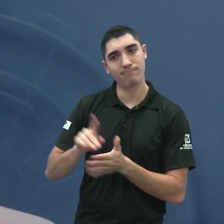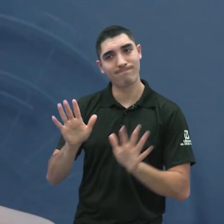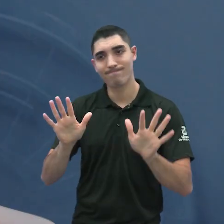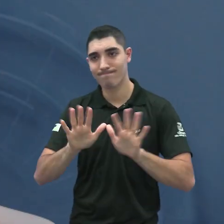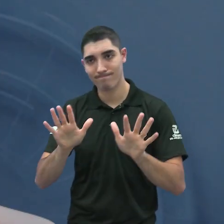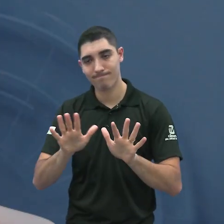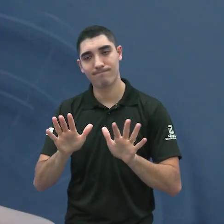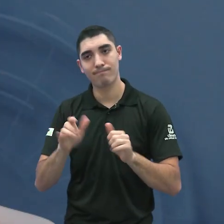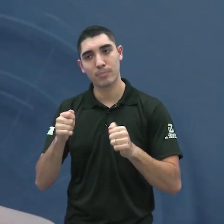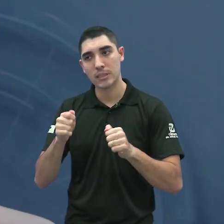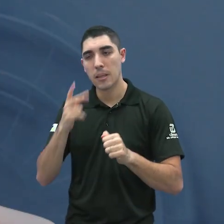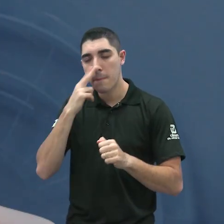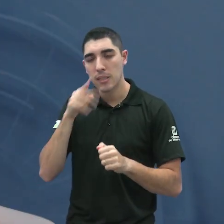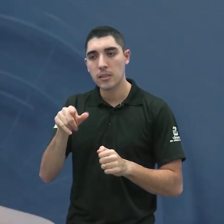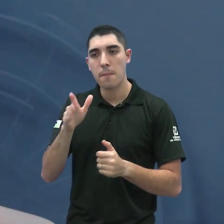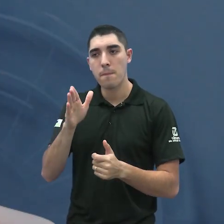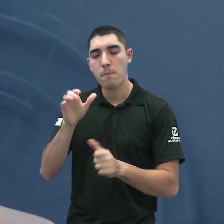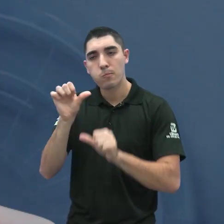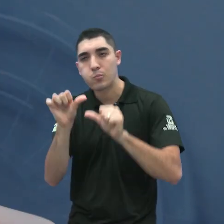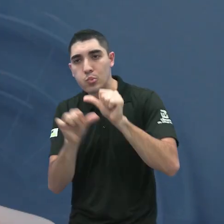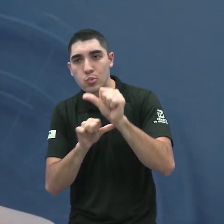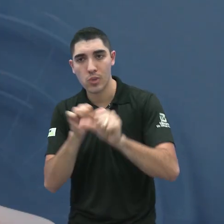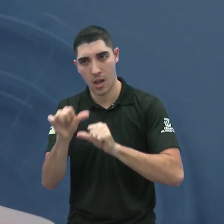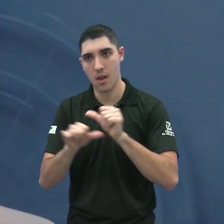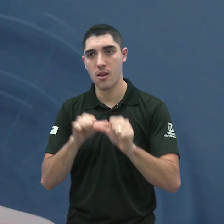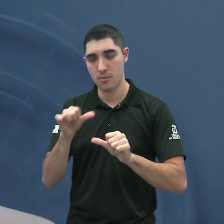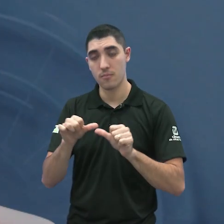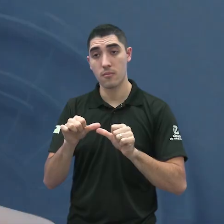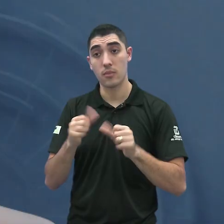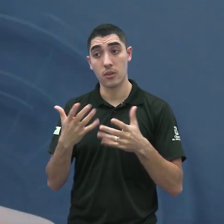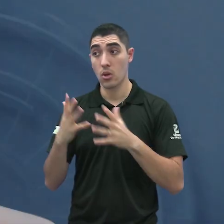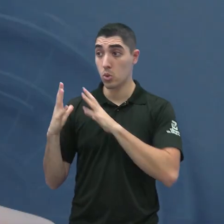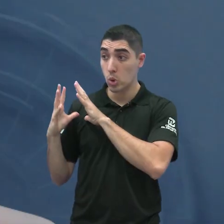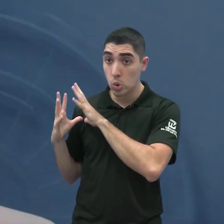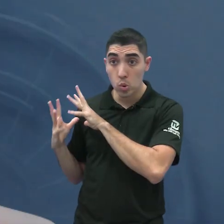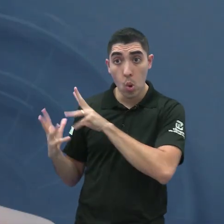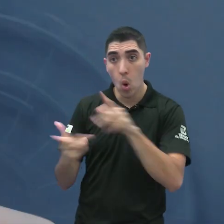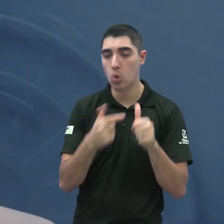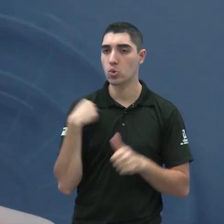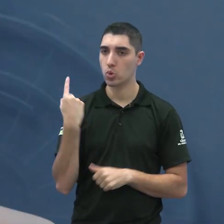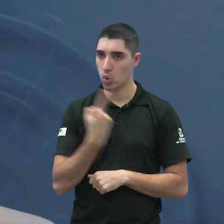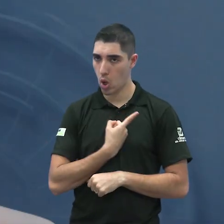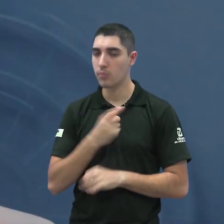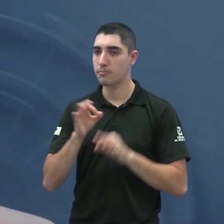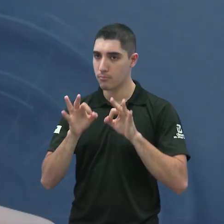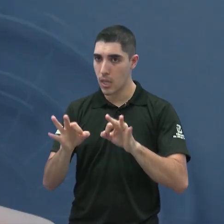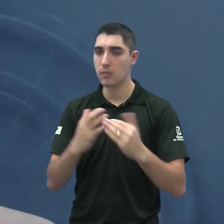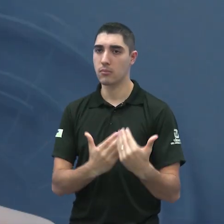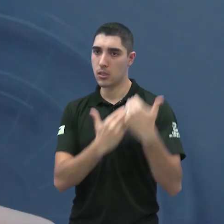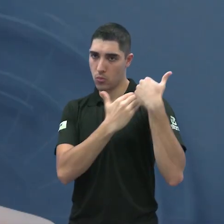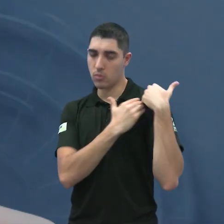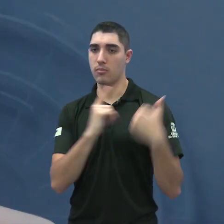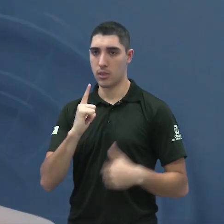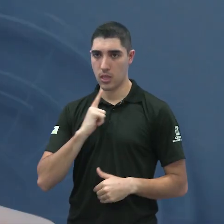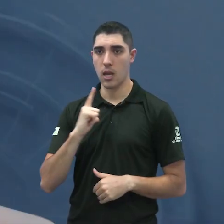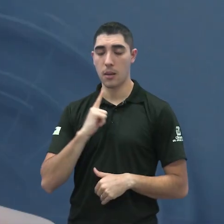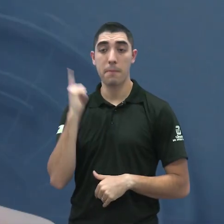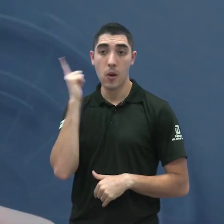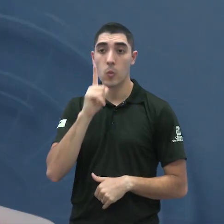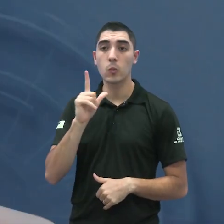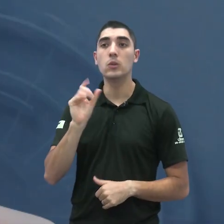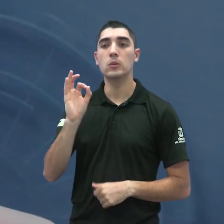forma. Então, pequenas alterações aí, que todo mundo é responsável, pode ser que a